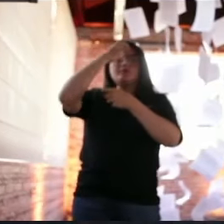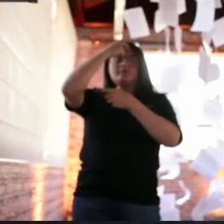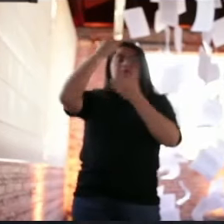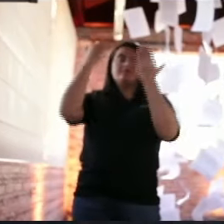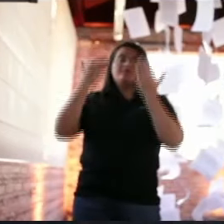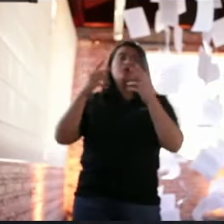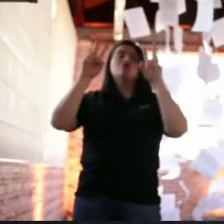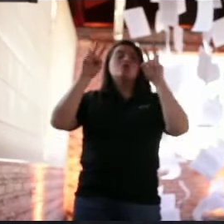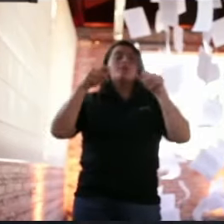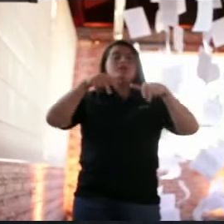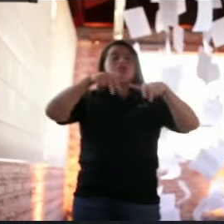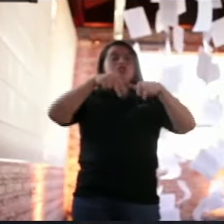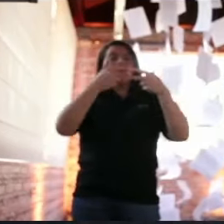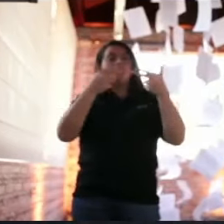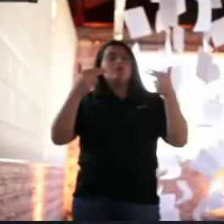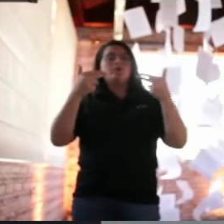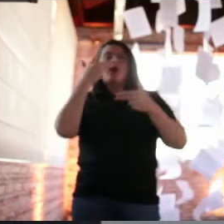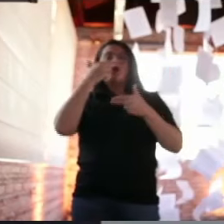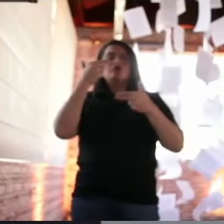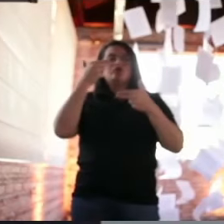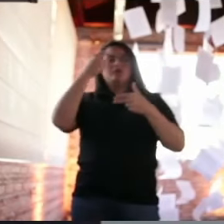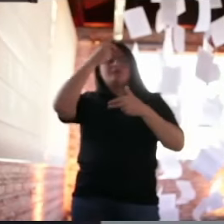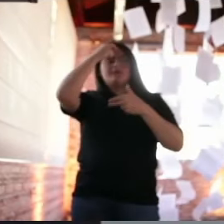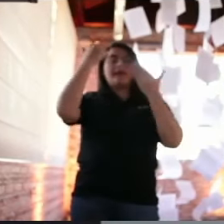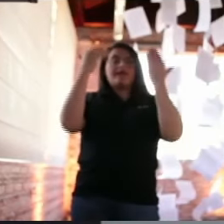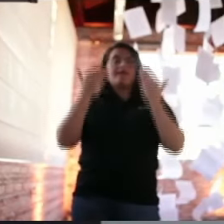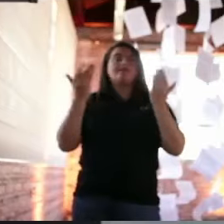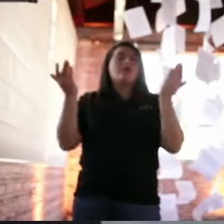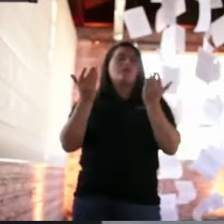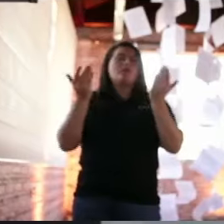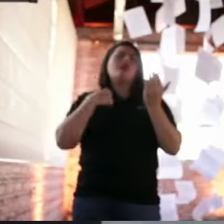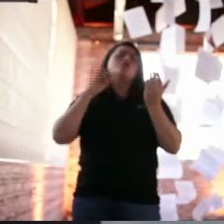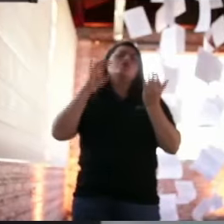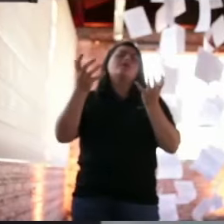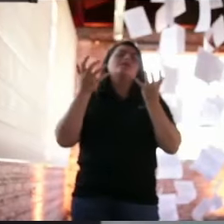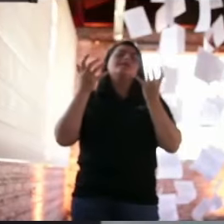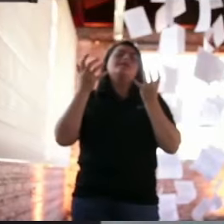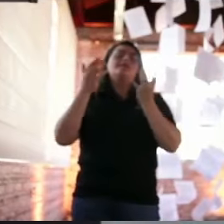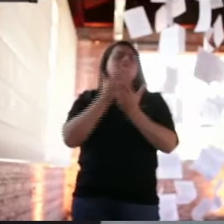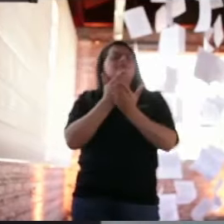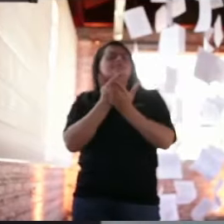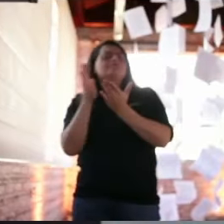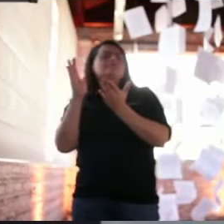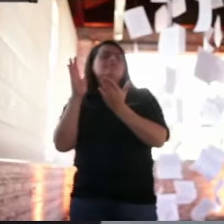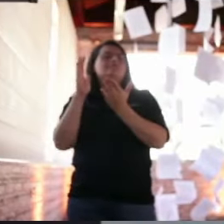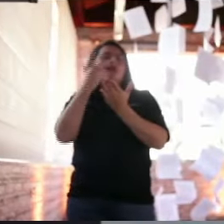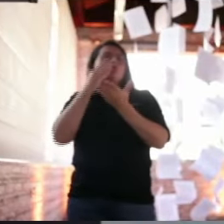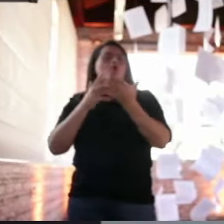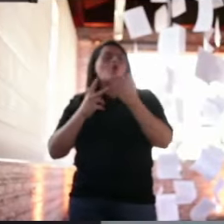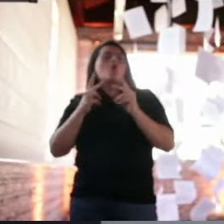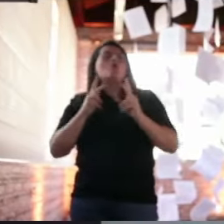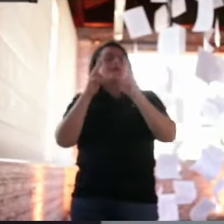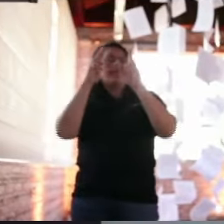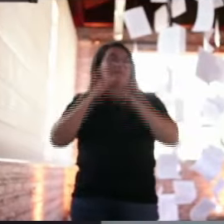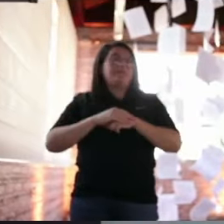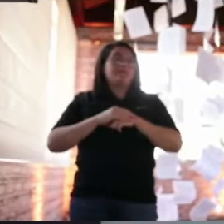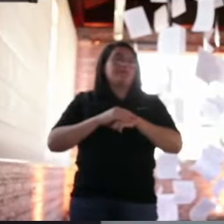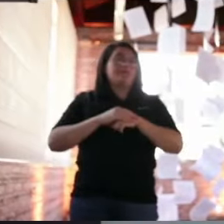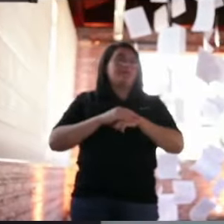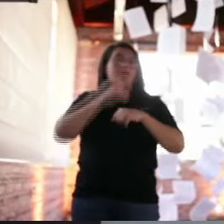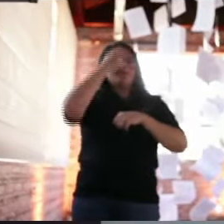gênero né Eu acho que tem uma psicanálise agora que tá eu só queria fazer uma diggressãozinha assim psicanálise brasileira